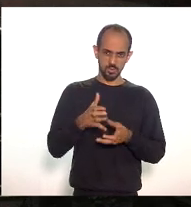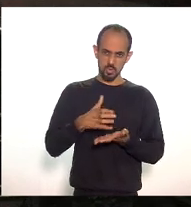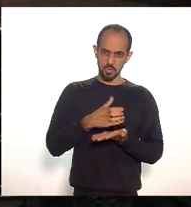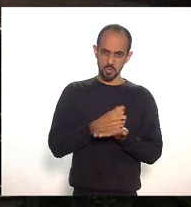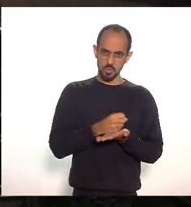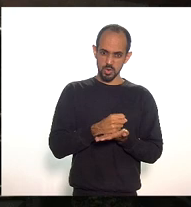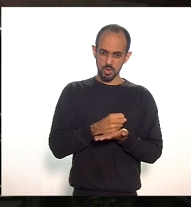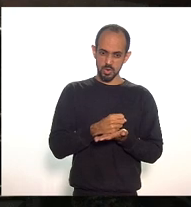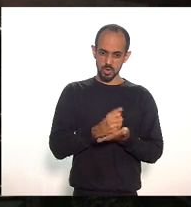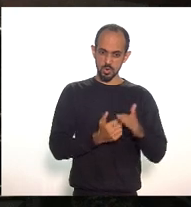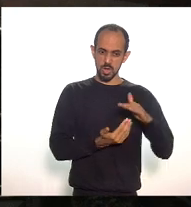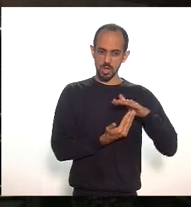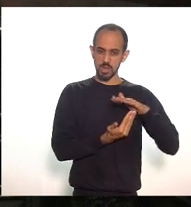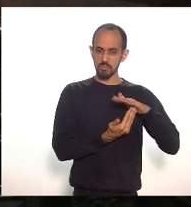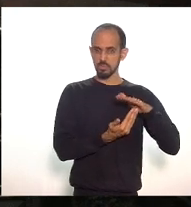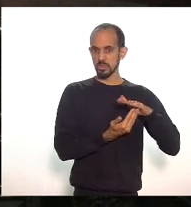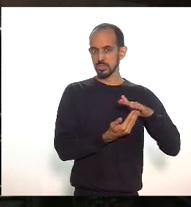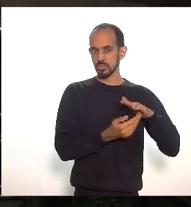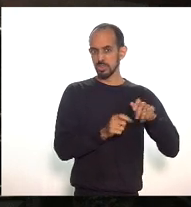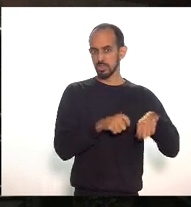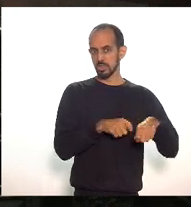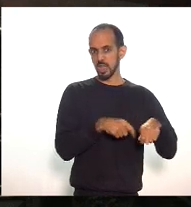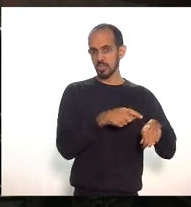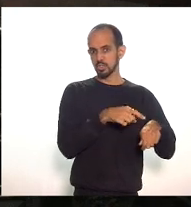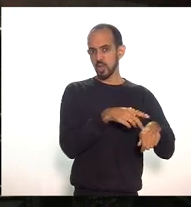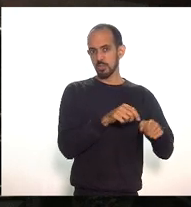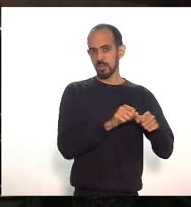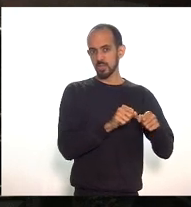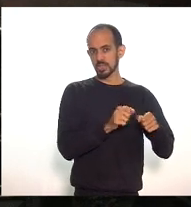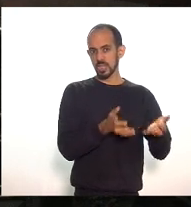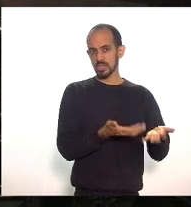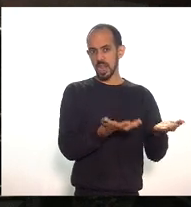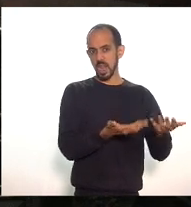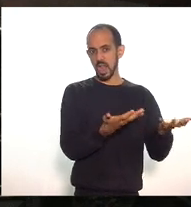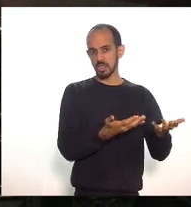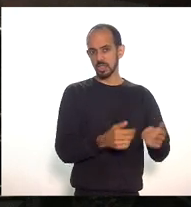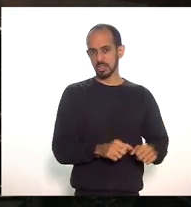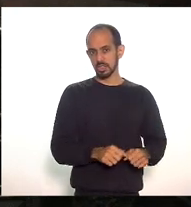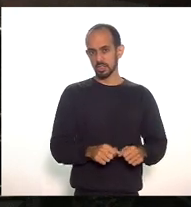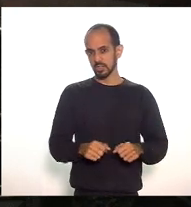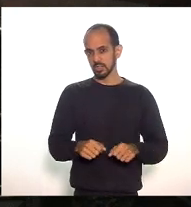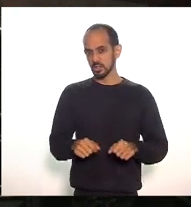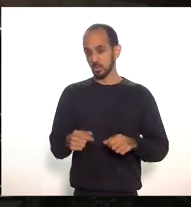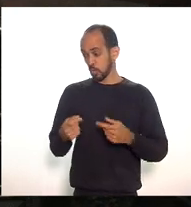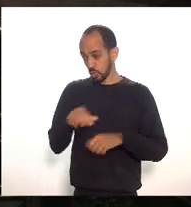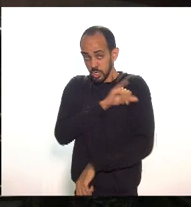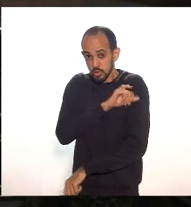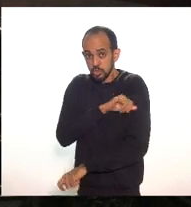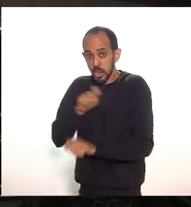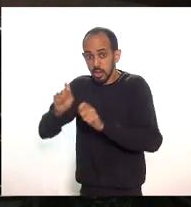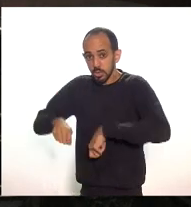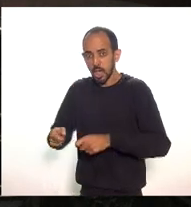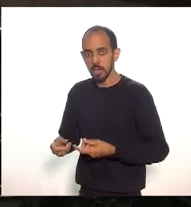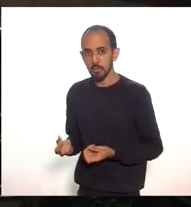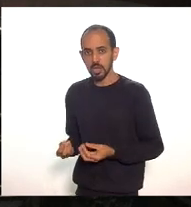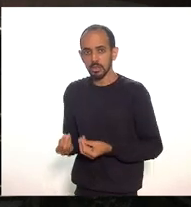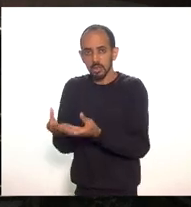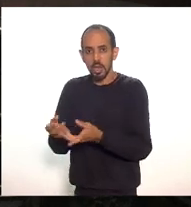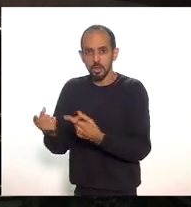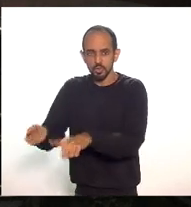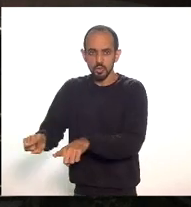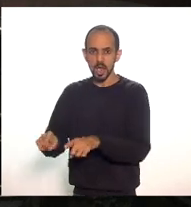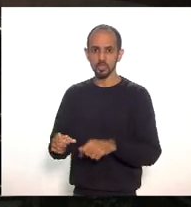Catarina pode chegar no máximo com vinagrete quem chega com churrasco inteiro é o Rio de Janeiro e a gente seria muito maior que São Paulo